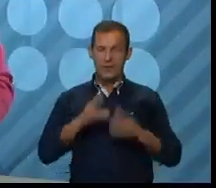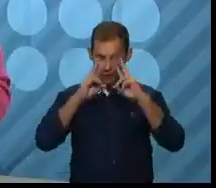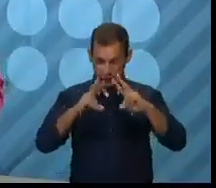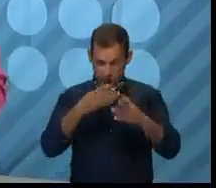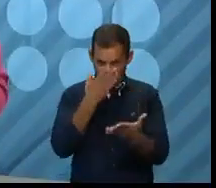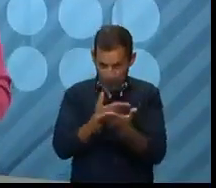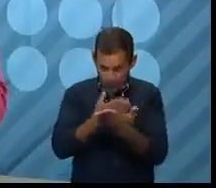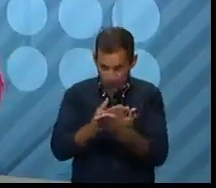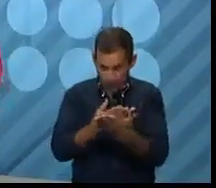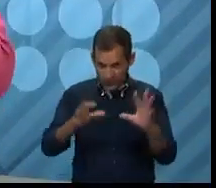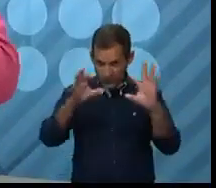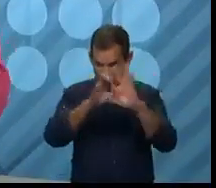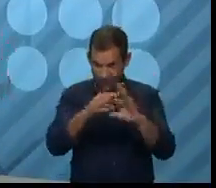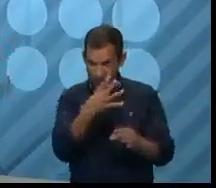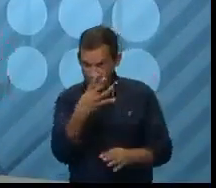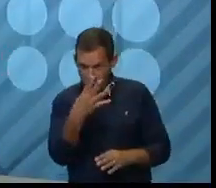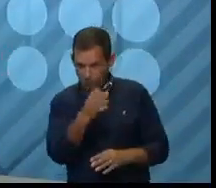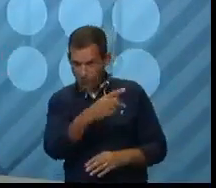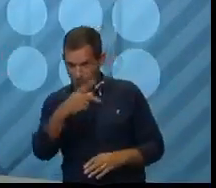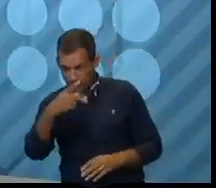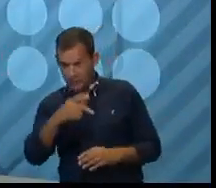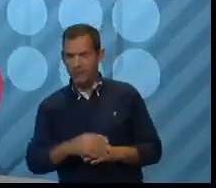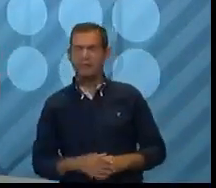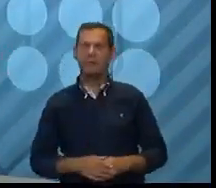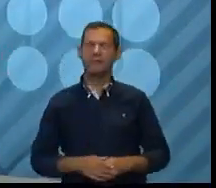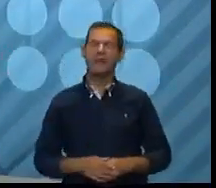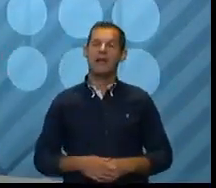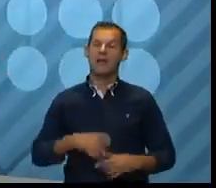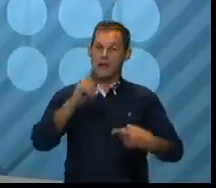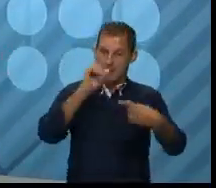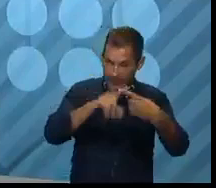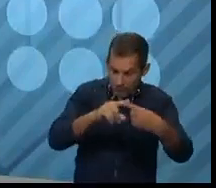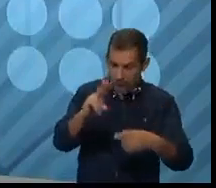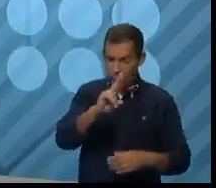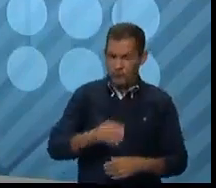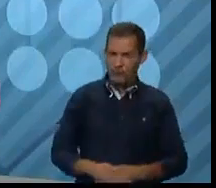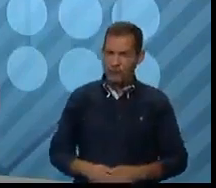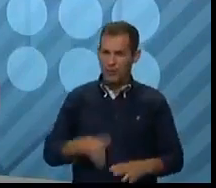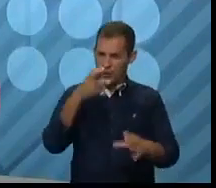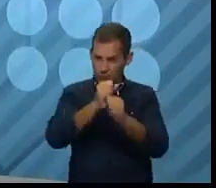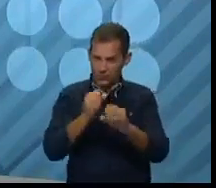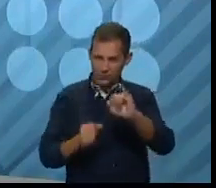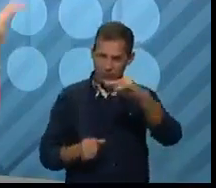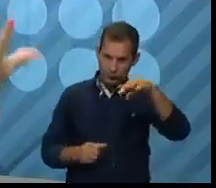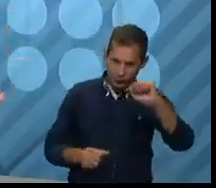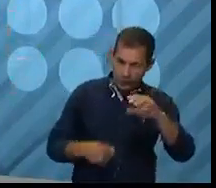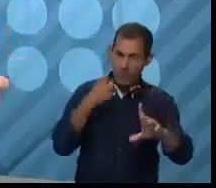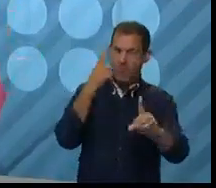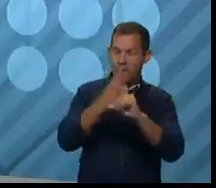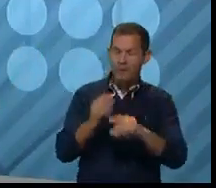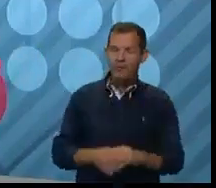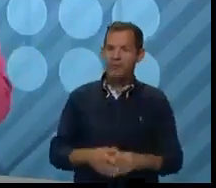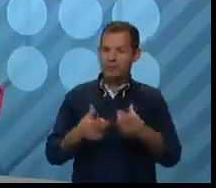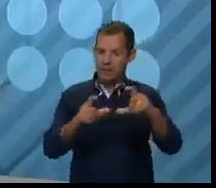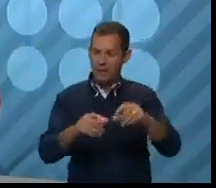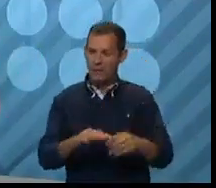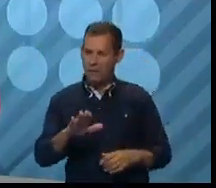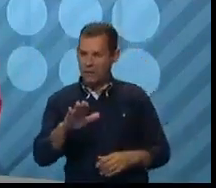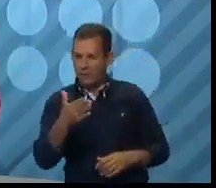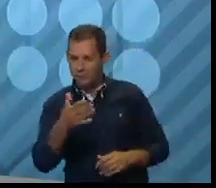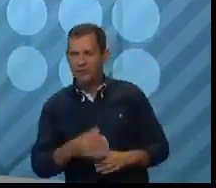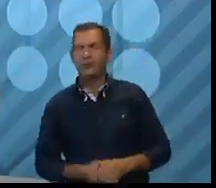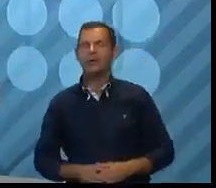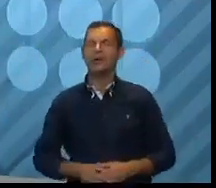Vimos o estudo das integrais em 4 situações problemas. Na primeira, utilizamos a soma de Riemann para encontrar a área